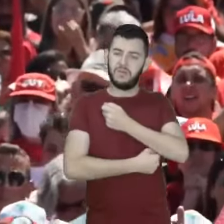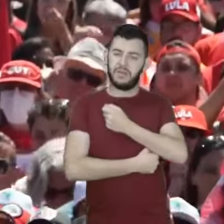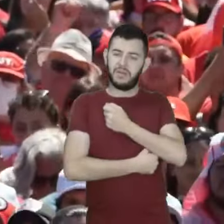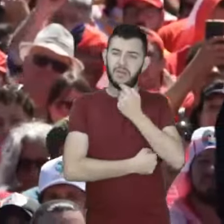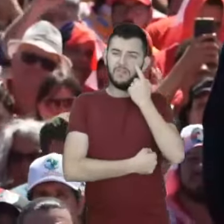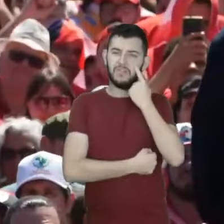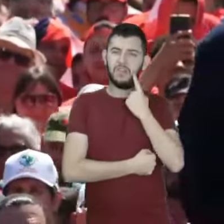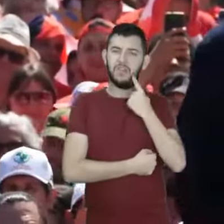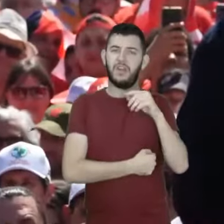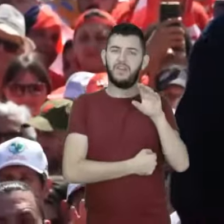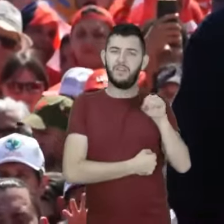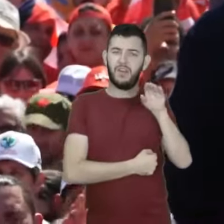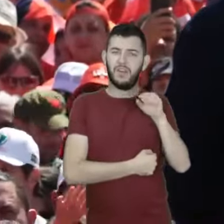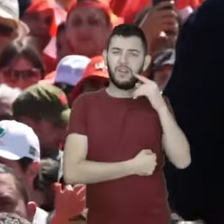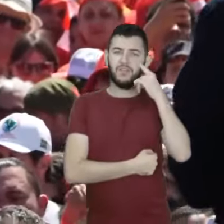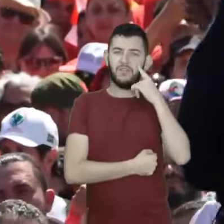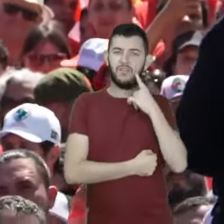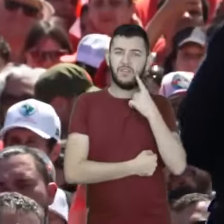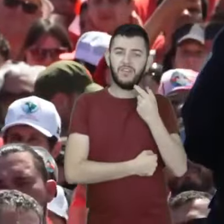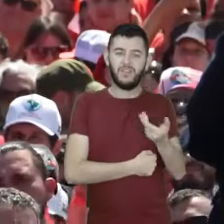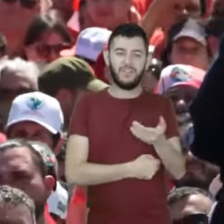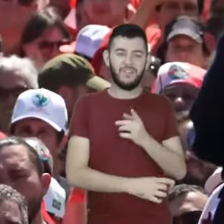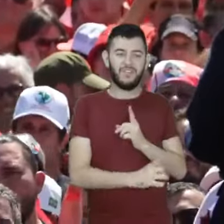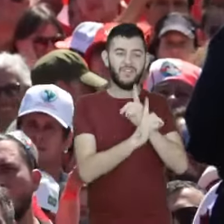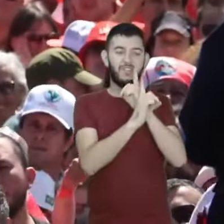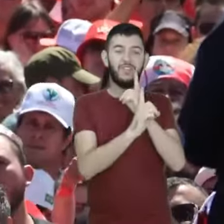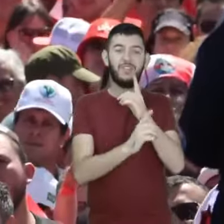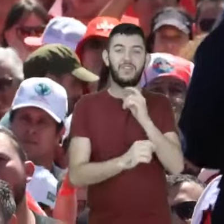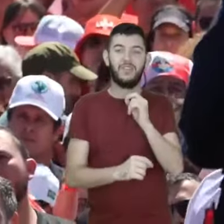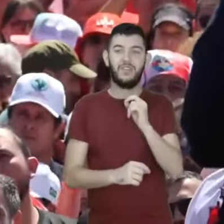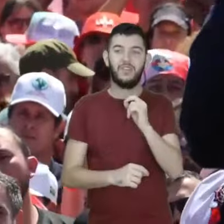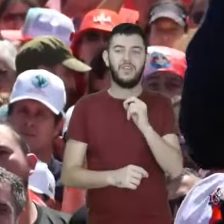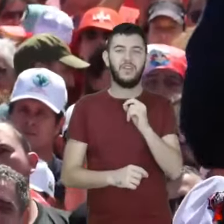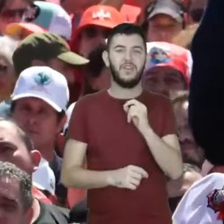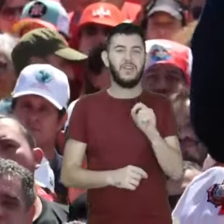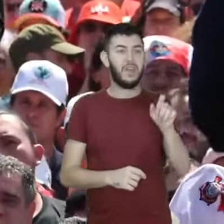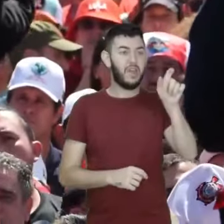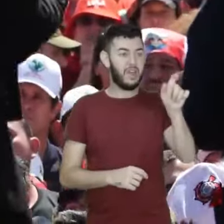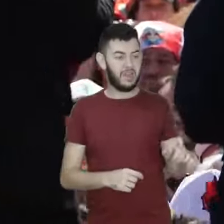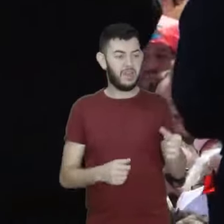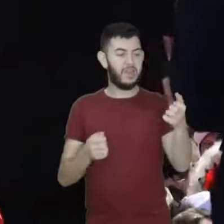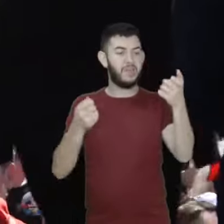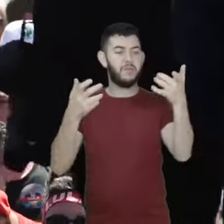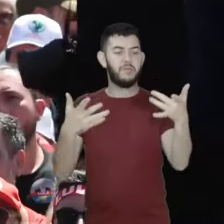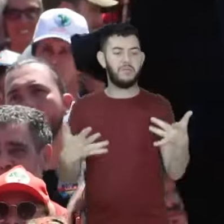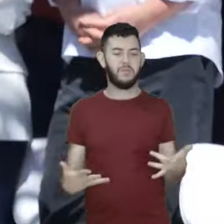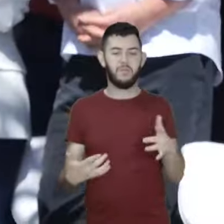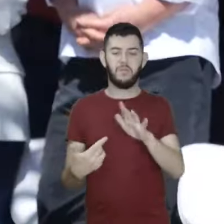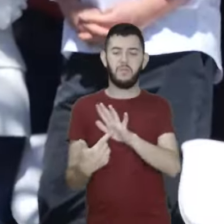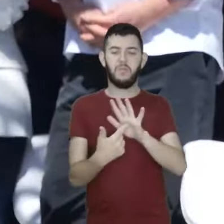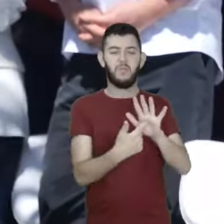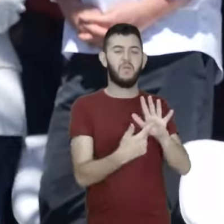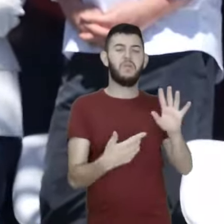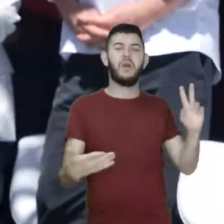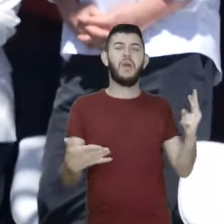encontrei com ela, está uma moça. O que ela falou é o retrato da maioria da cabeça de vocês.